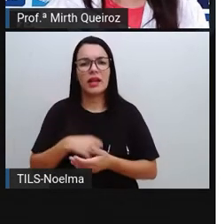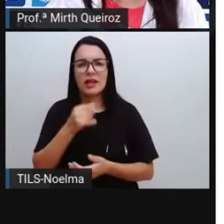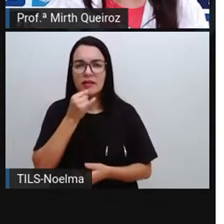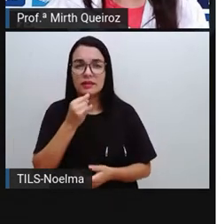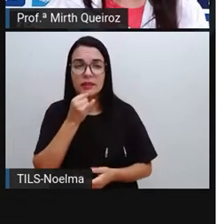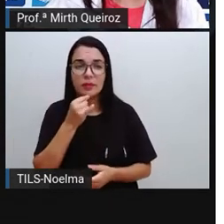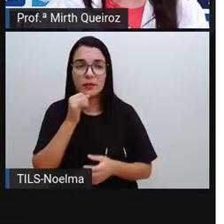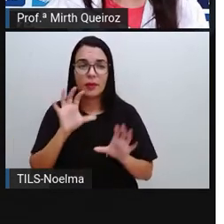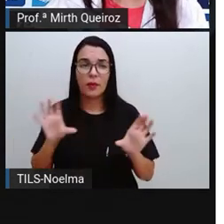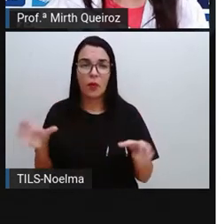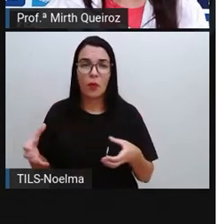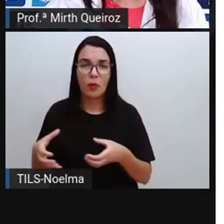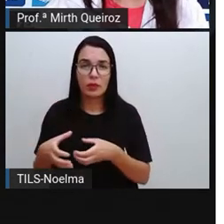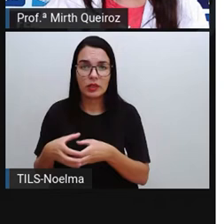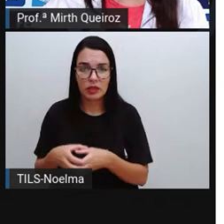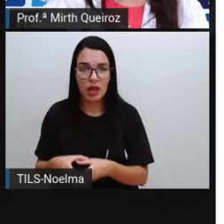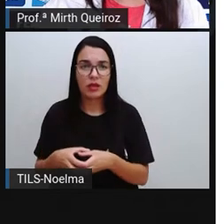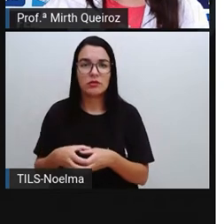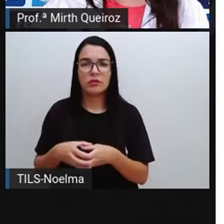quilombolas.